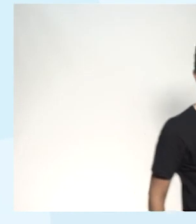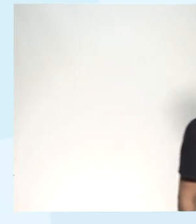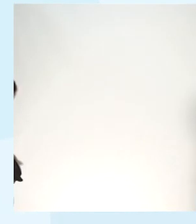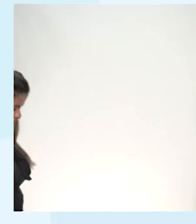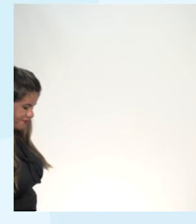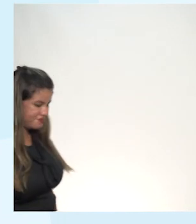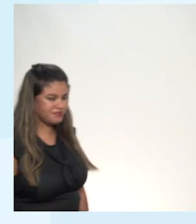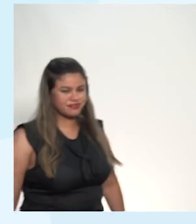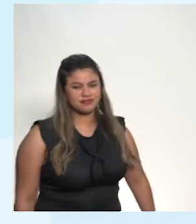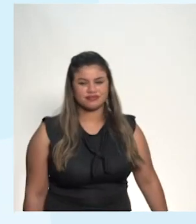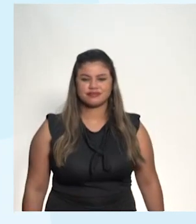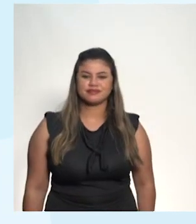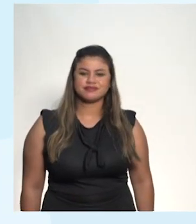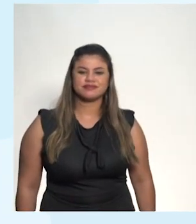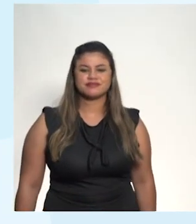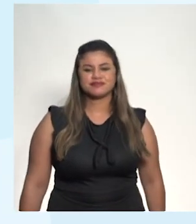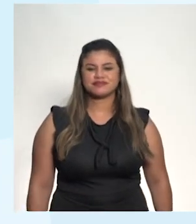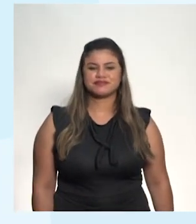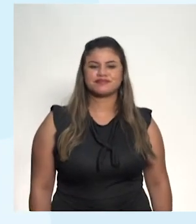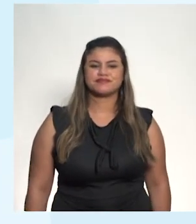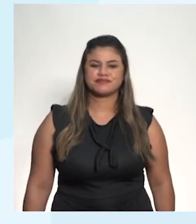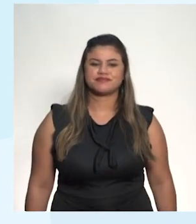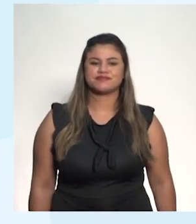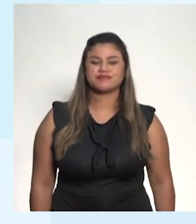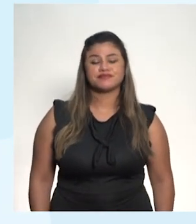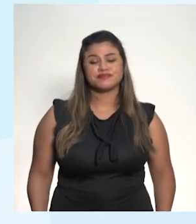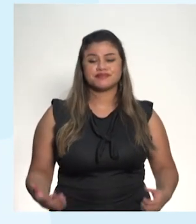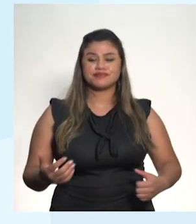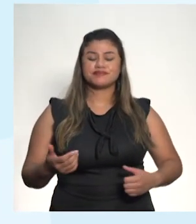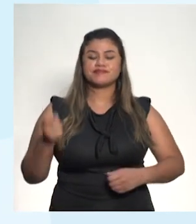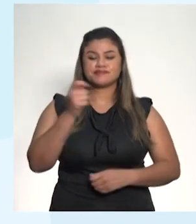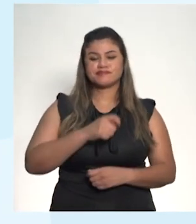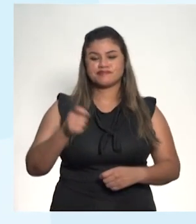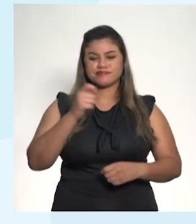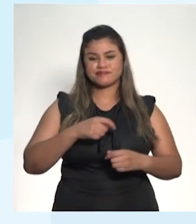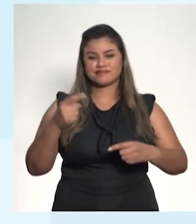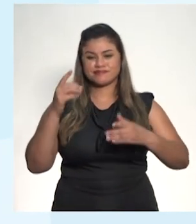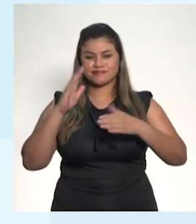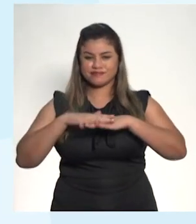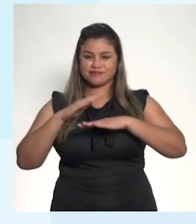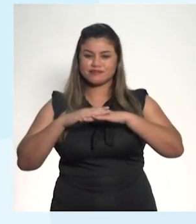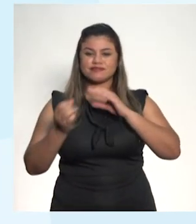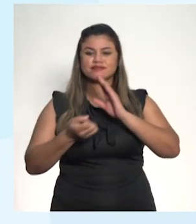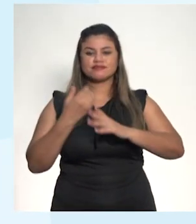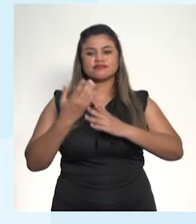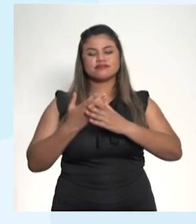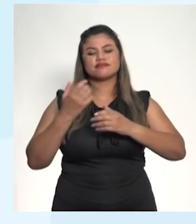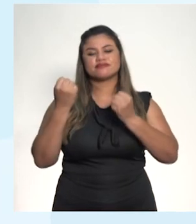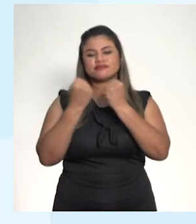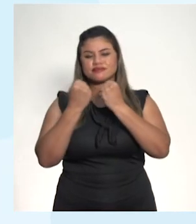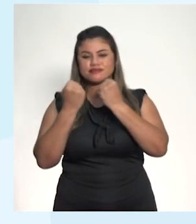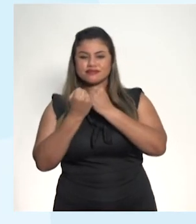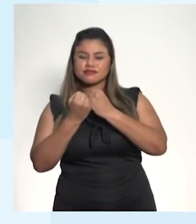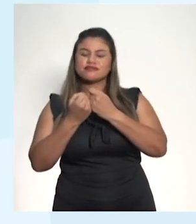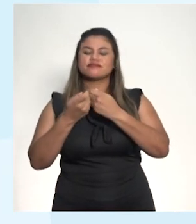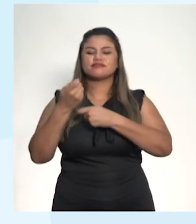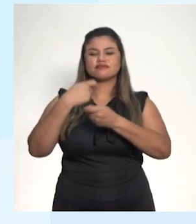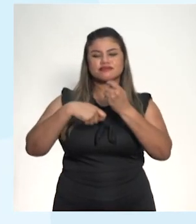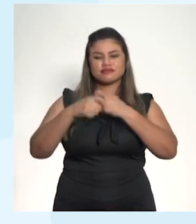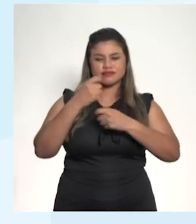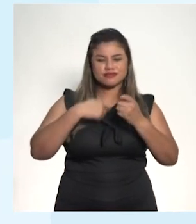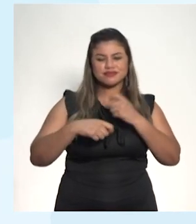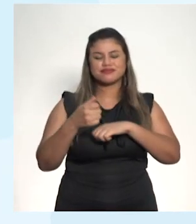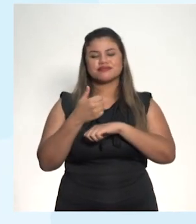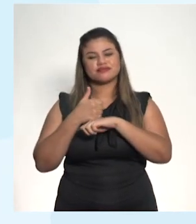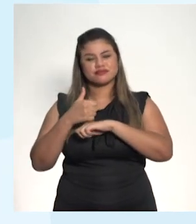os sindicatos, né, que são associações montadas para defender e coordenar os interesses tanto econômicos quanto